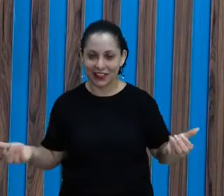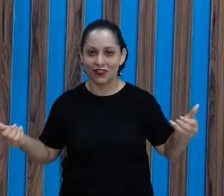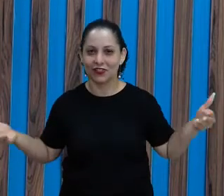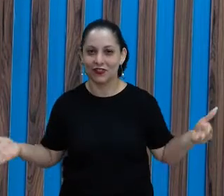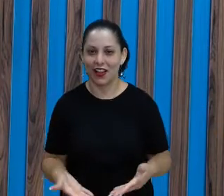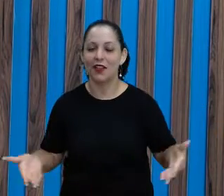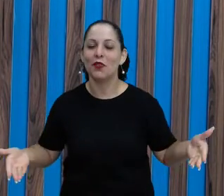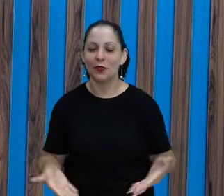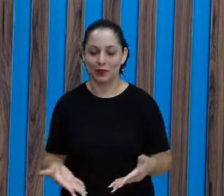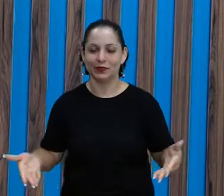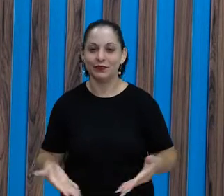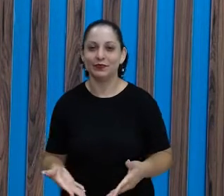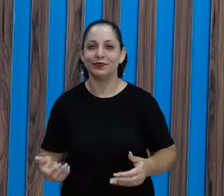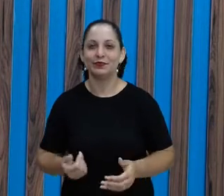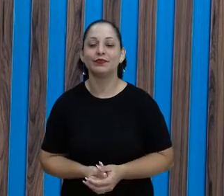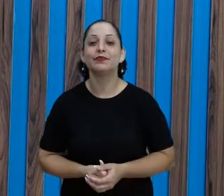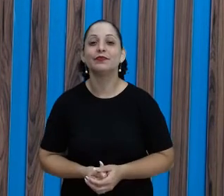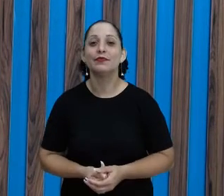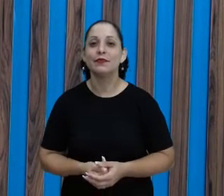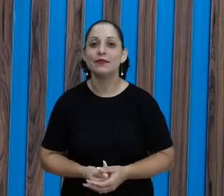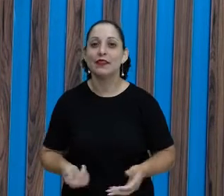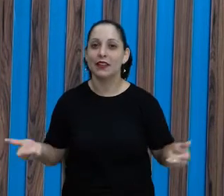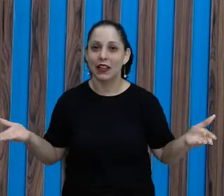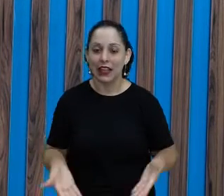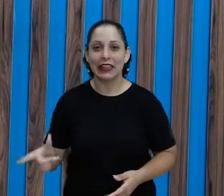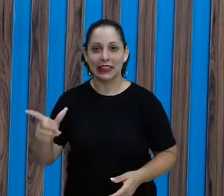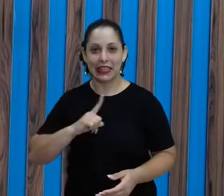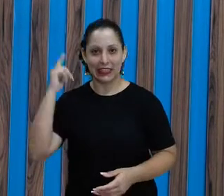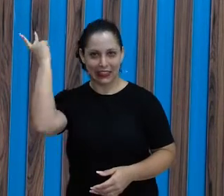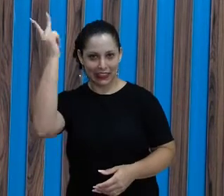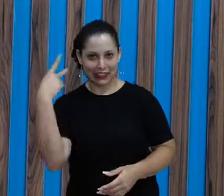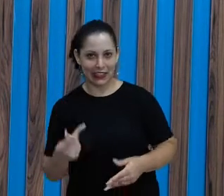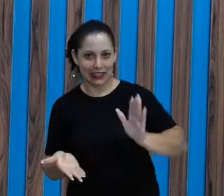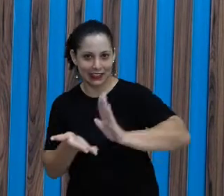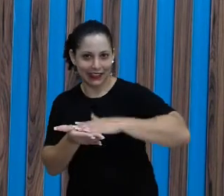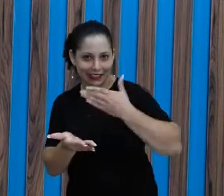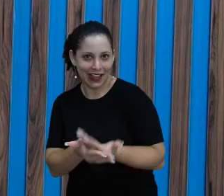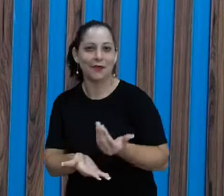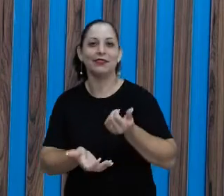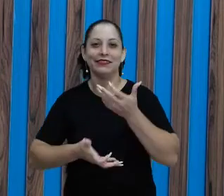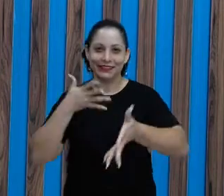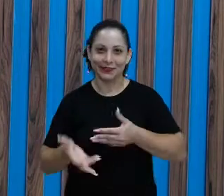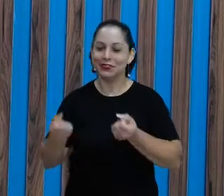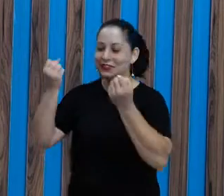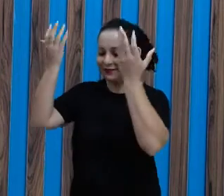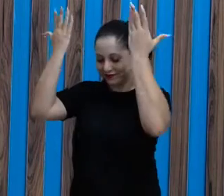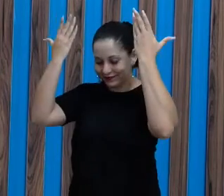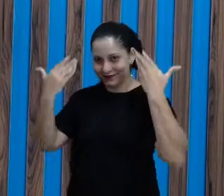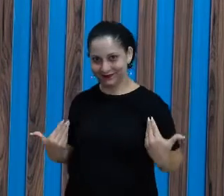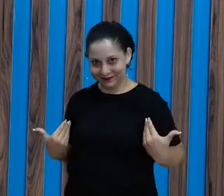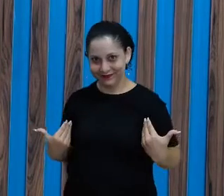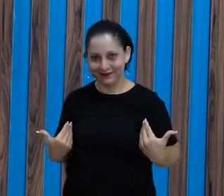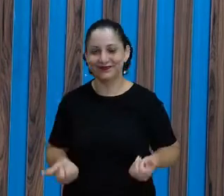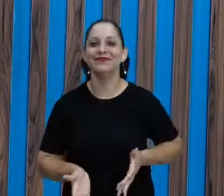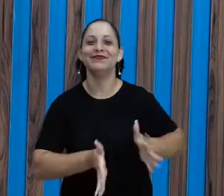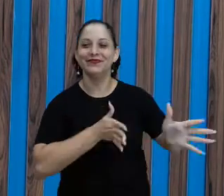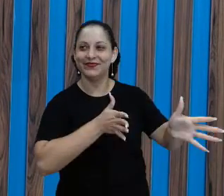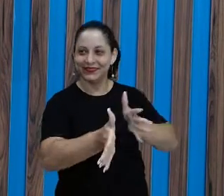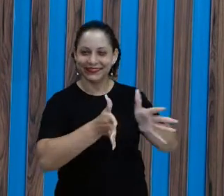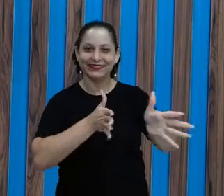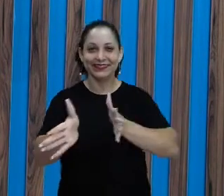isso acontecer, tá bom? Então, estou aqui acompanhado de Késia, né, que está aqui fazendo a